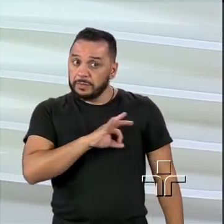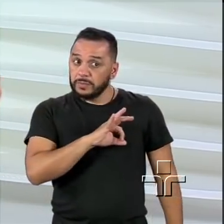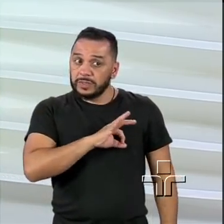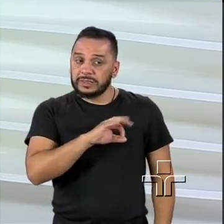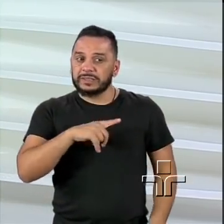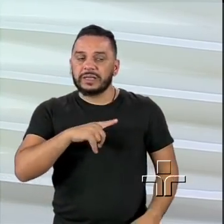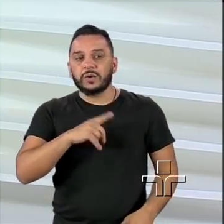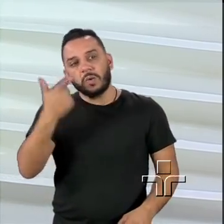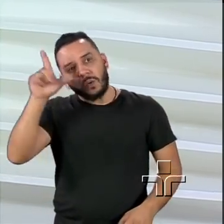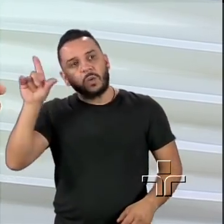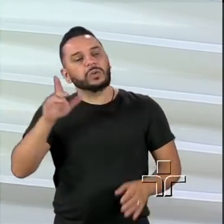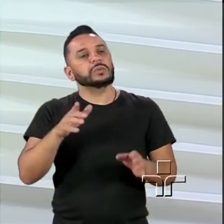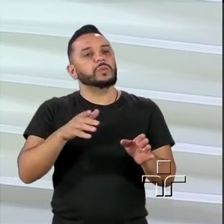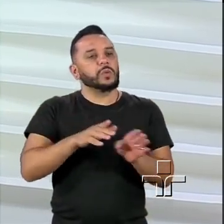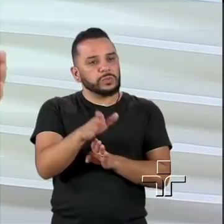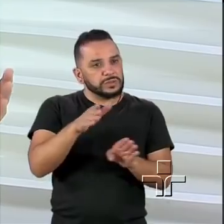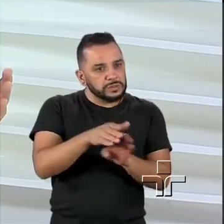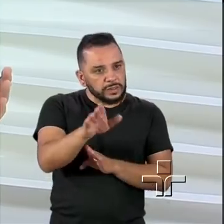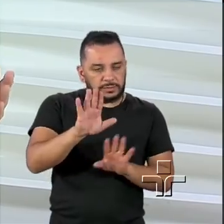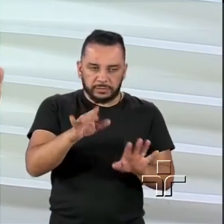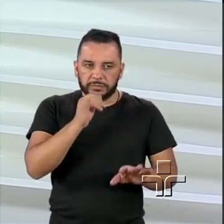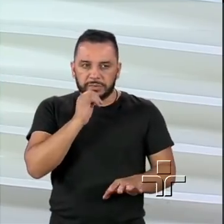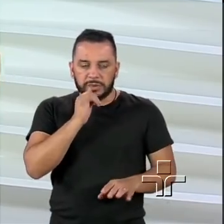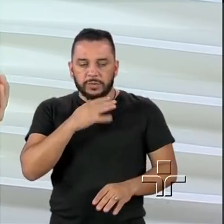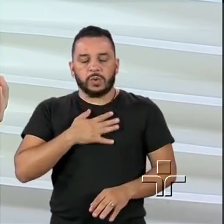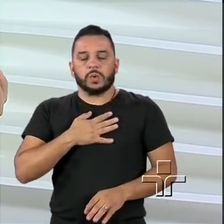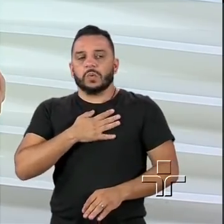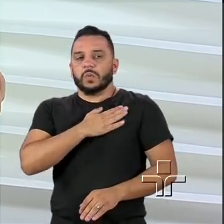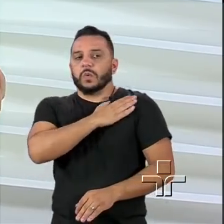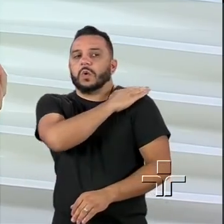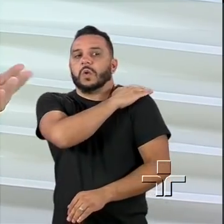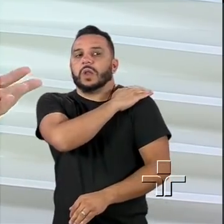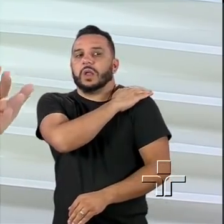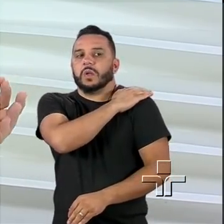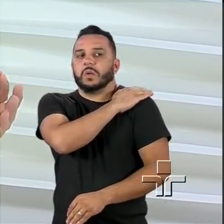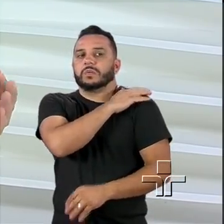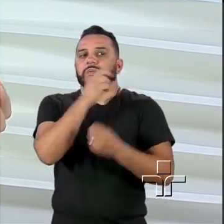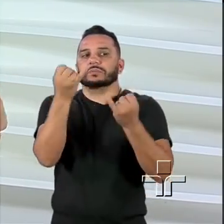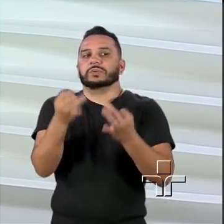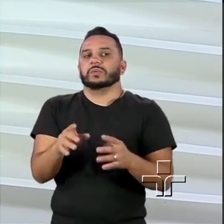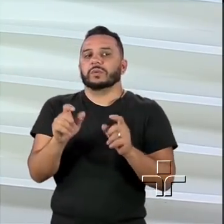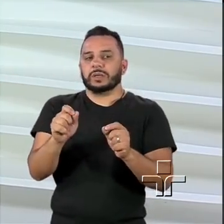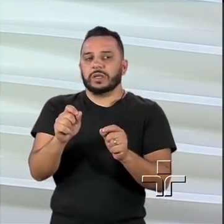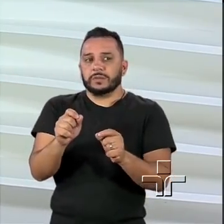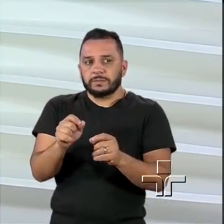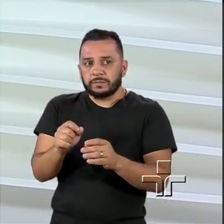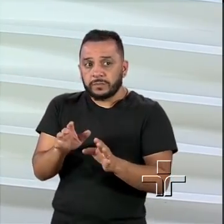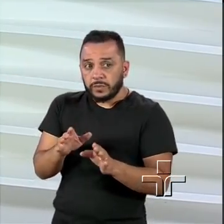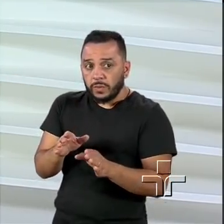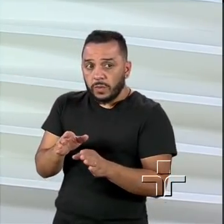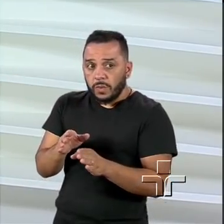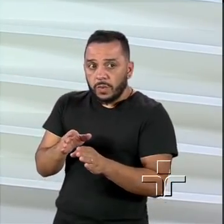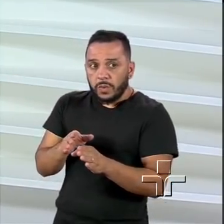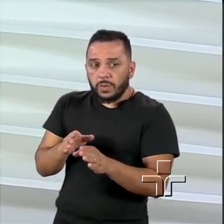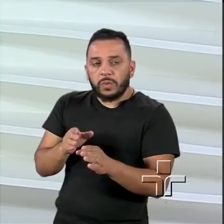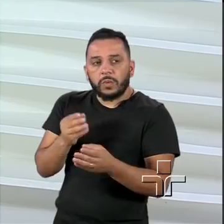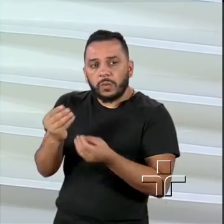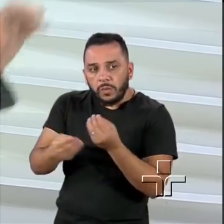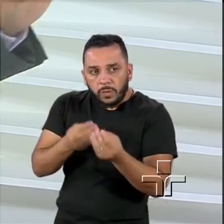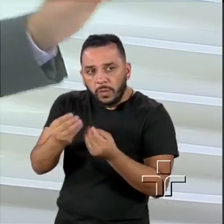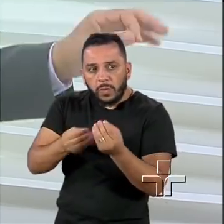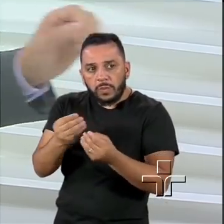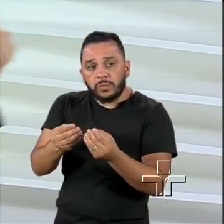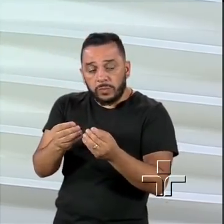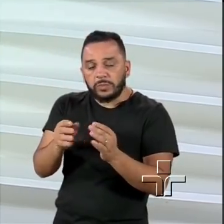Não vale o que o coronel recentemente disse, que uma orientação é como abordar um jovem nos